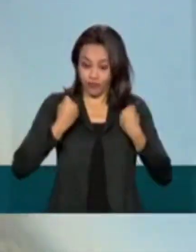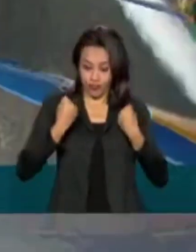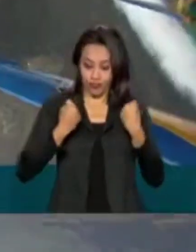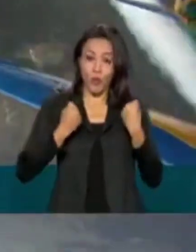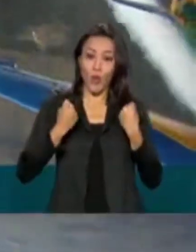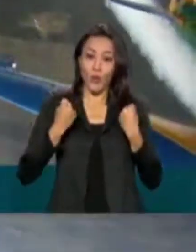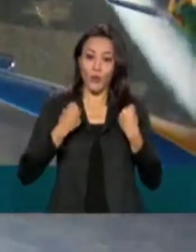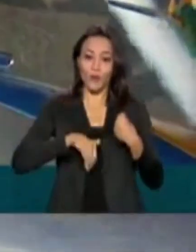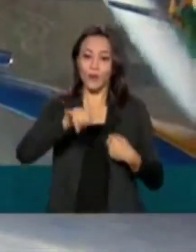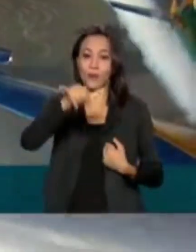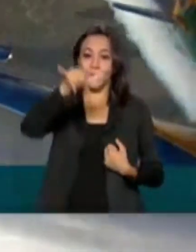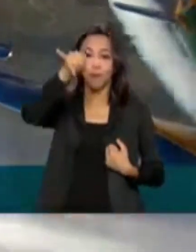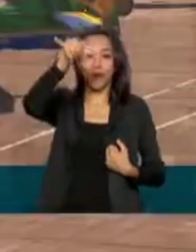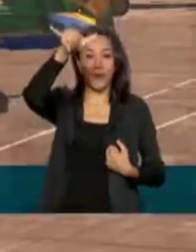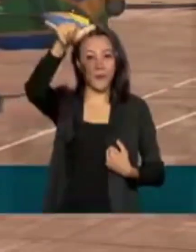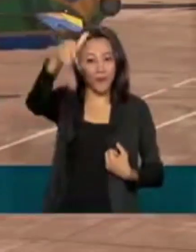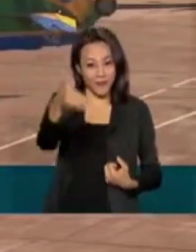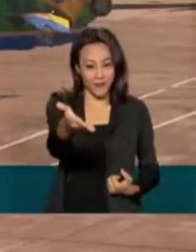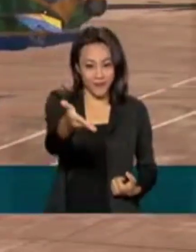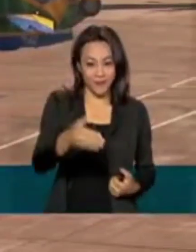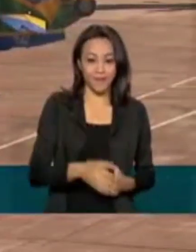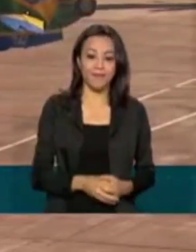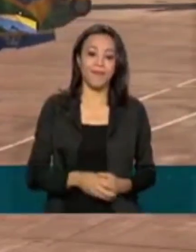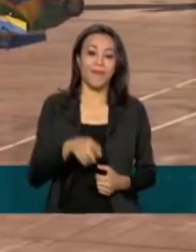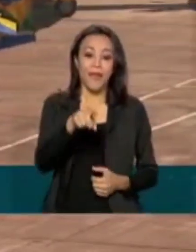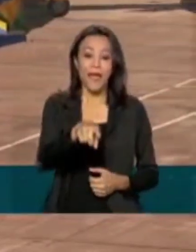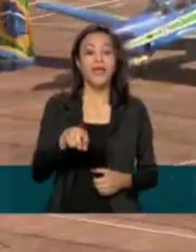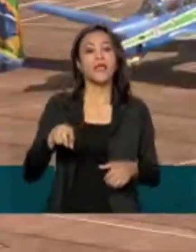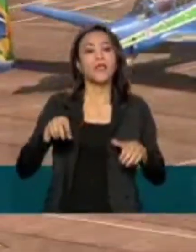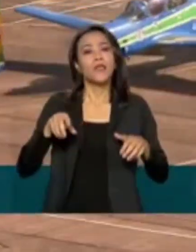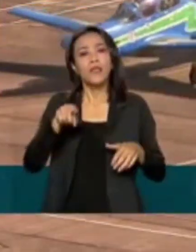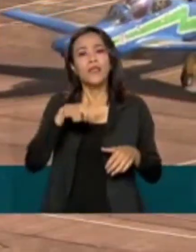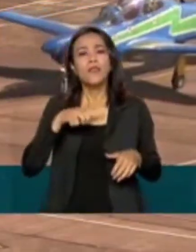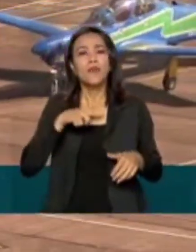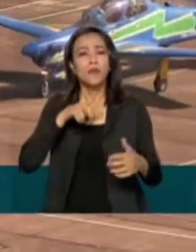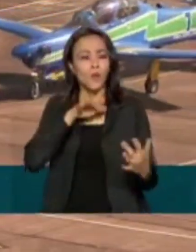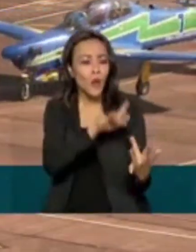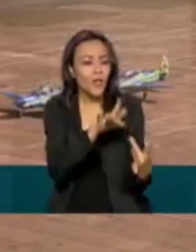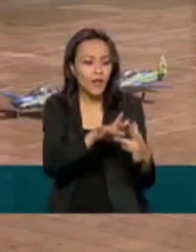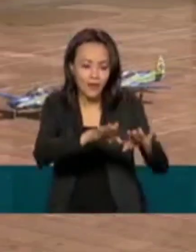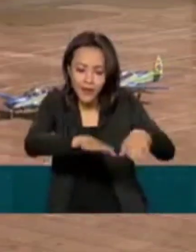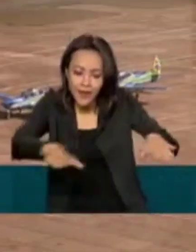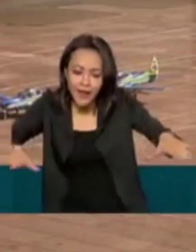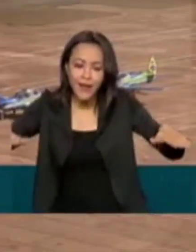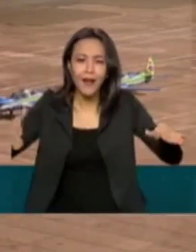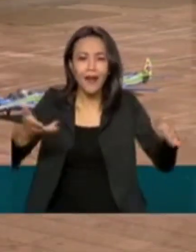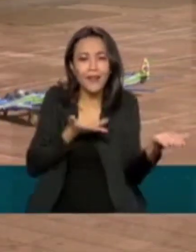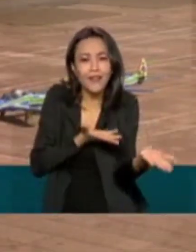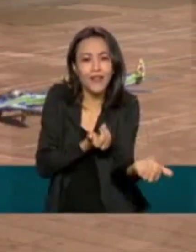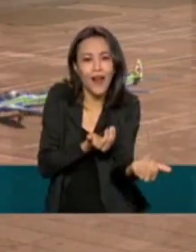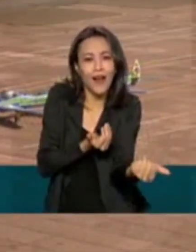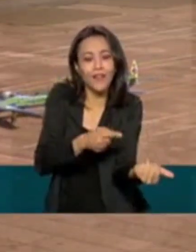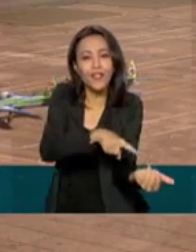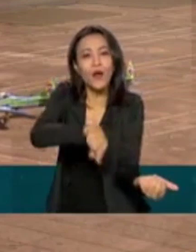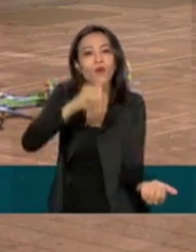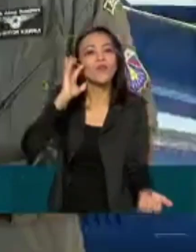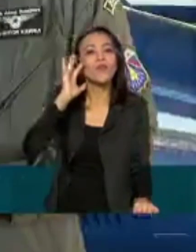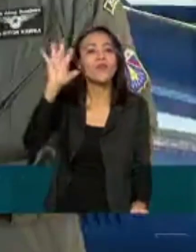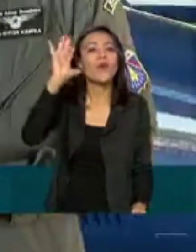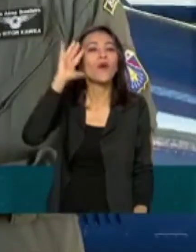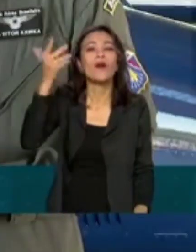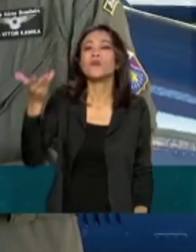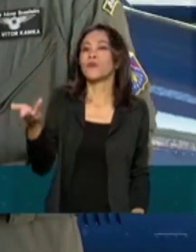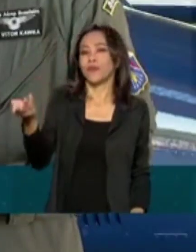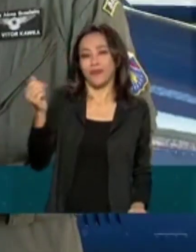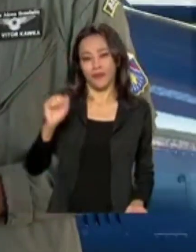sonhos e alegram o público. O EDA ele proporciona que nós tenhamos contato com crianças, com os jovens ali que estão sonhando com isso. E